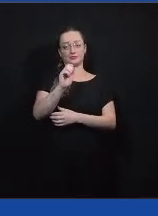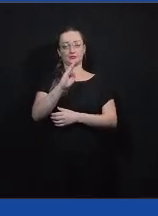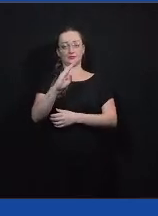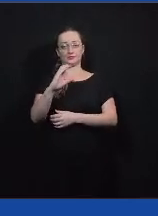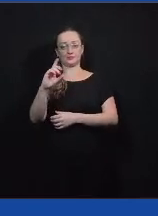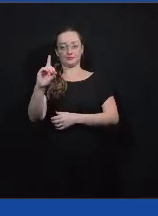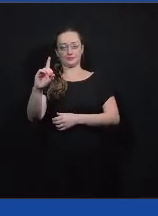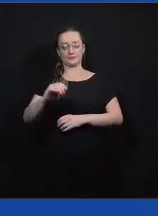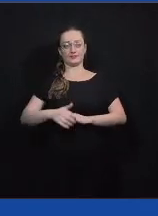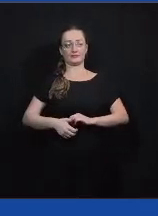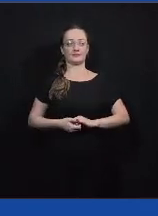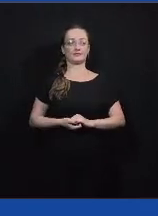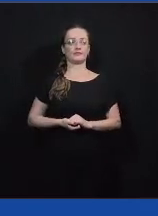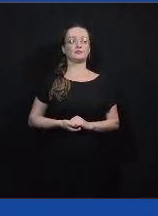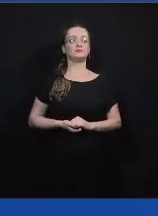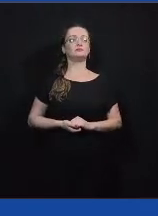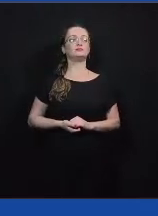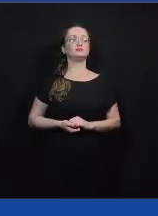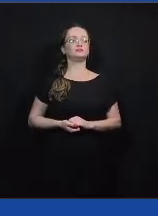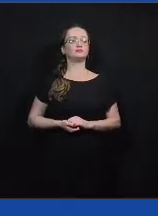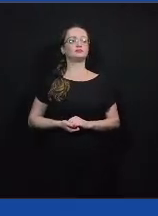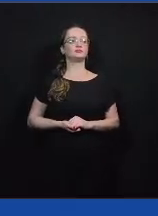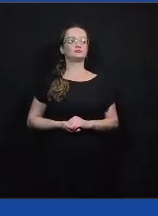b c ou d e